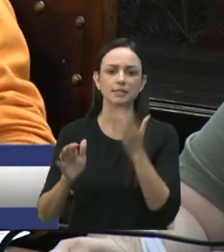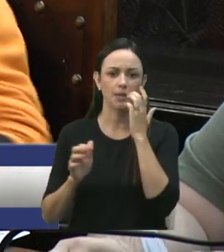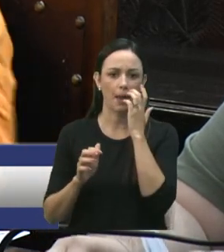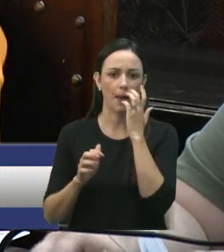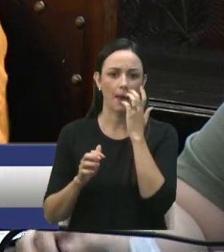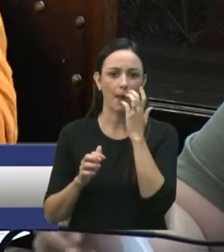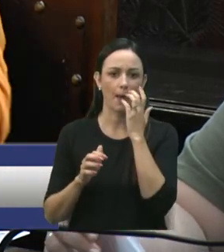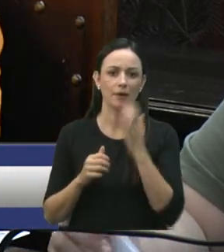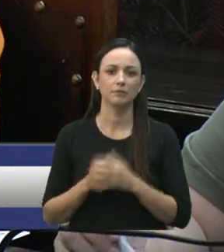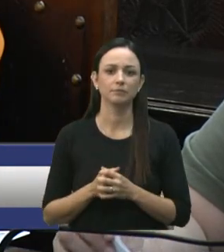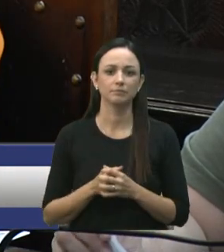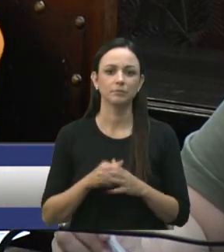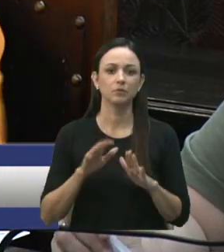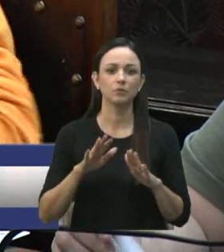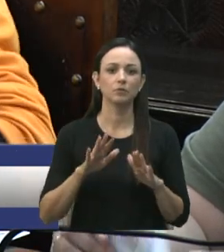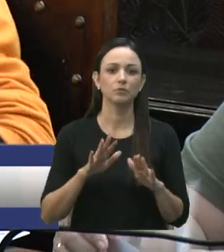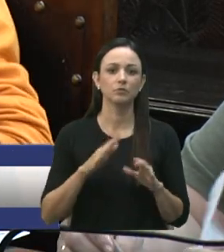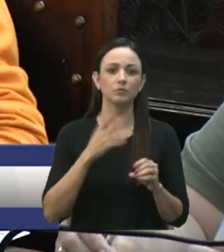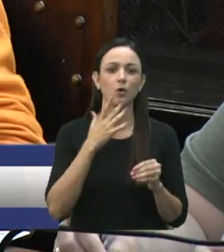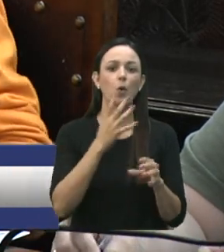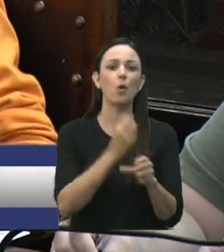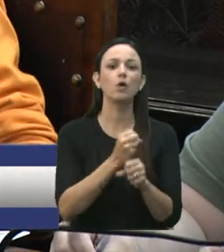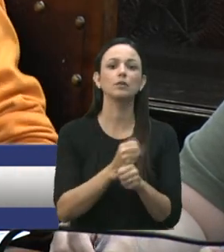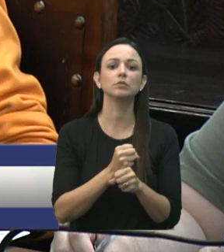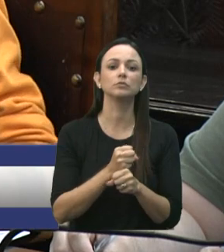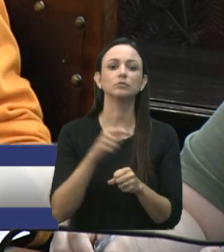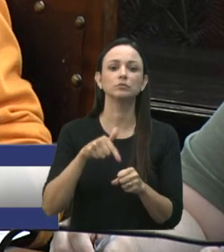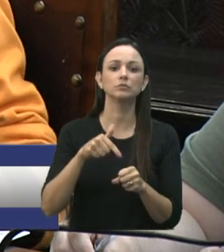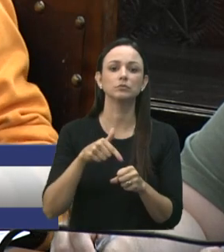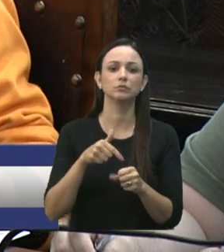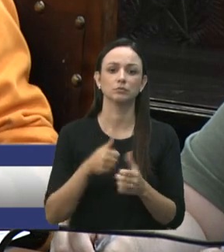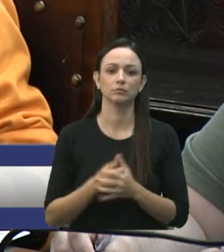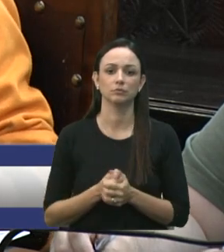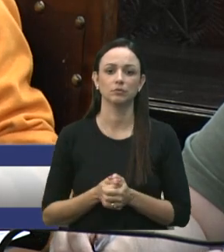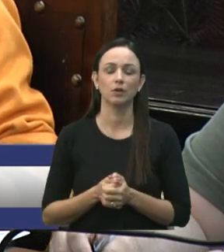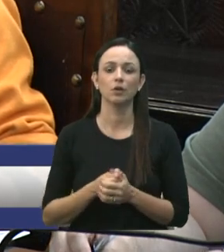conta do plano de contas? Vou falar de contabilidade agora. Em que plano de conta?